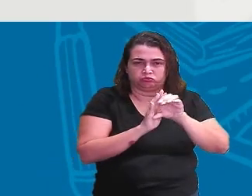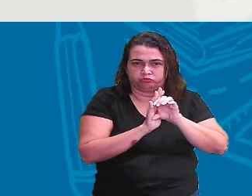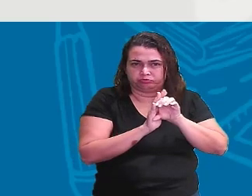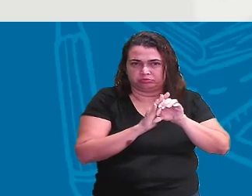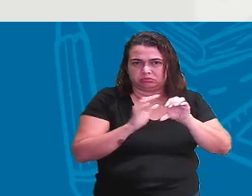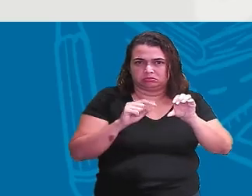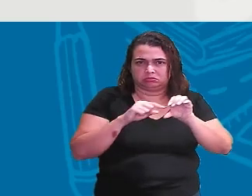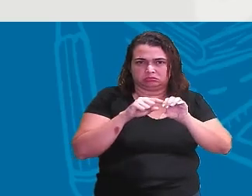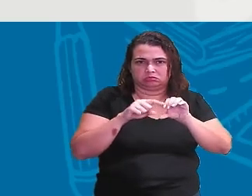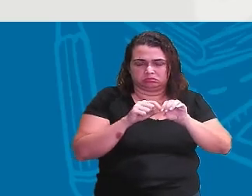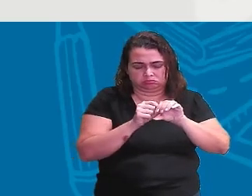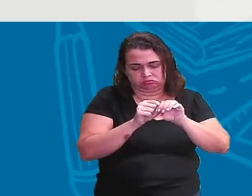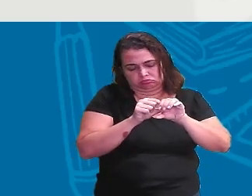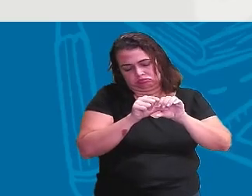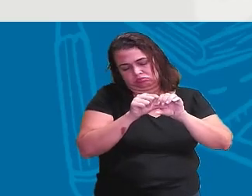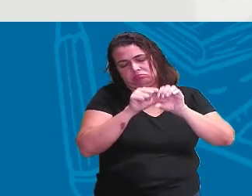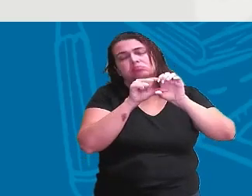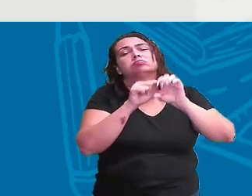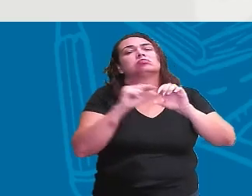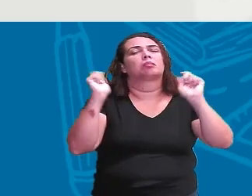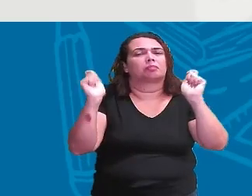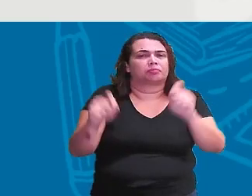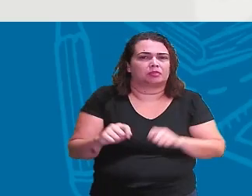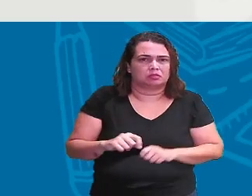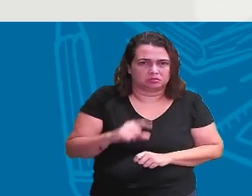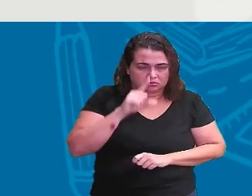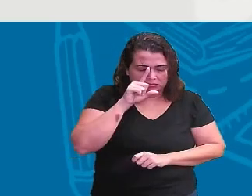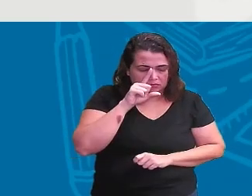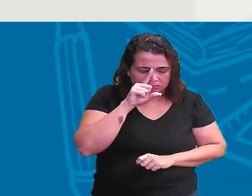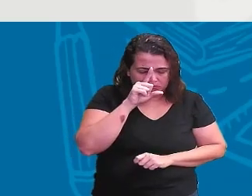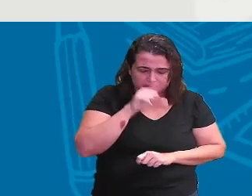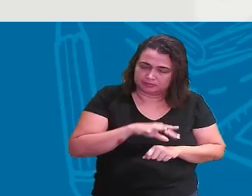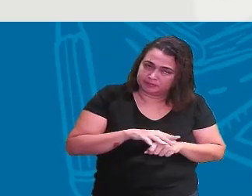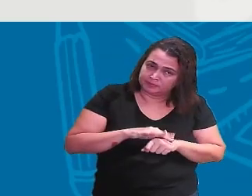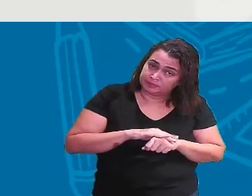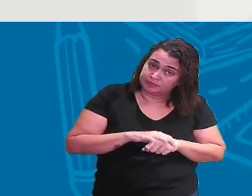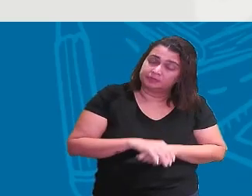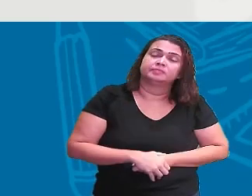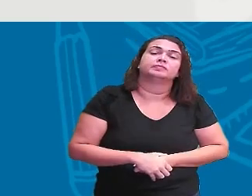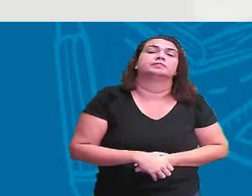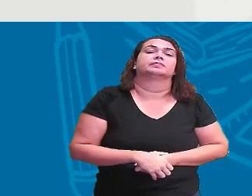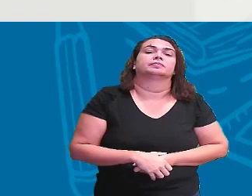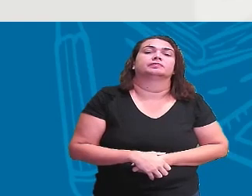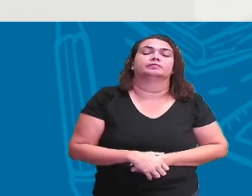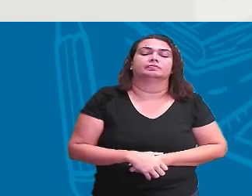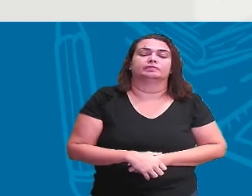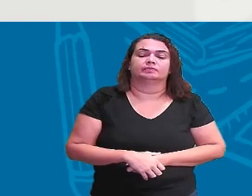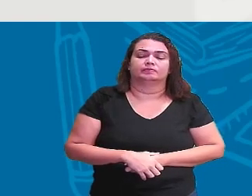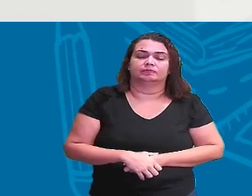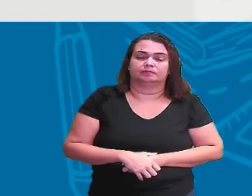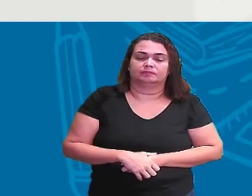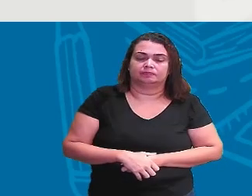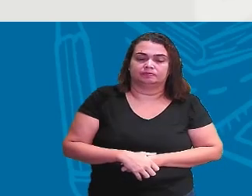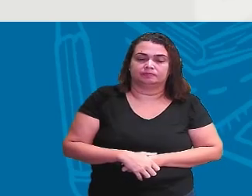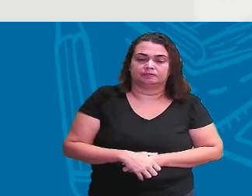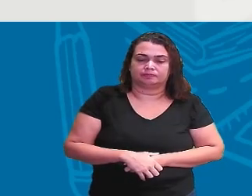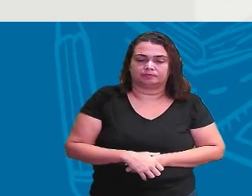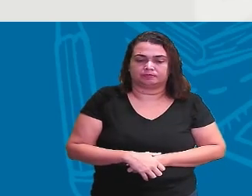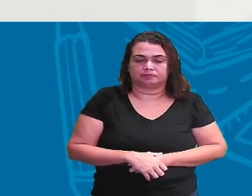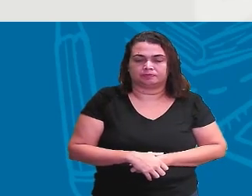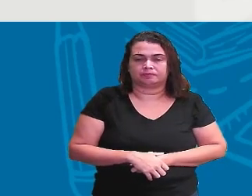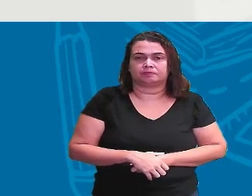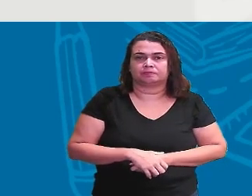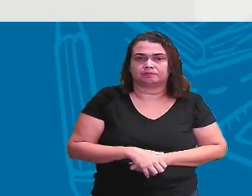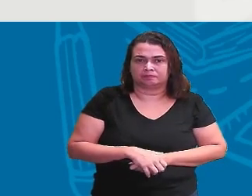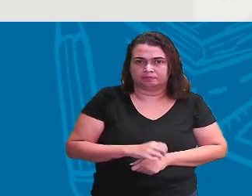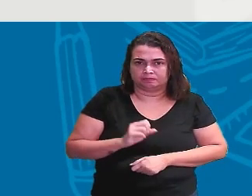algumas artérias, de algumas veias, e isso pode provocar vários danos, prejuízos à saúde do nosso sistema circulatório,